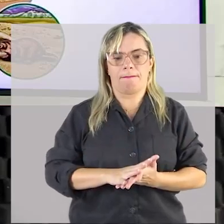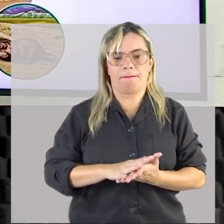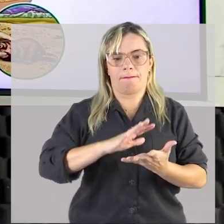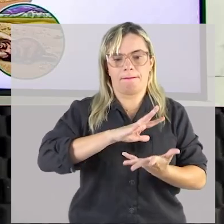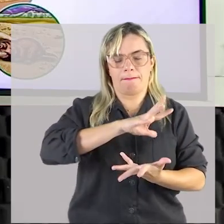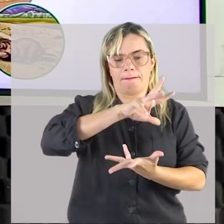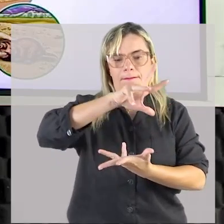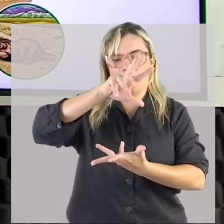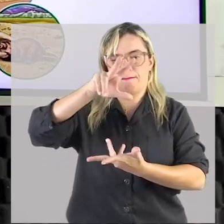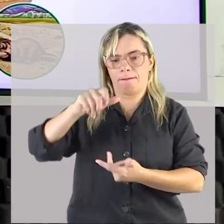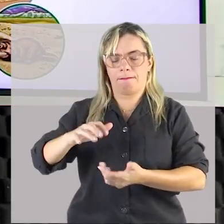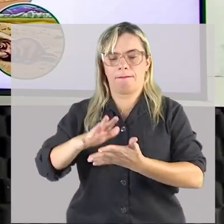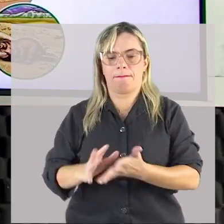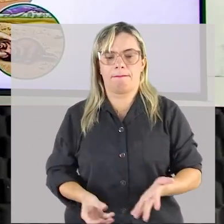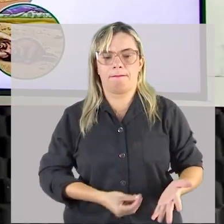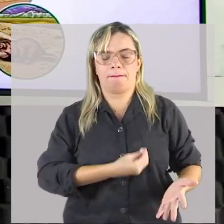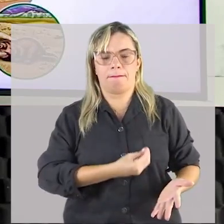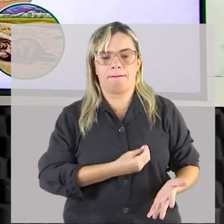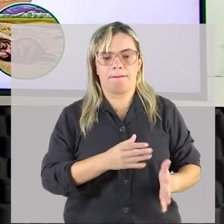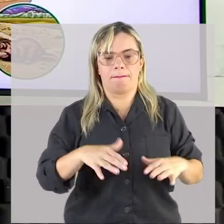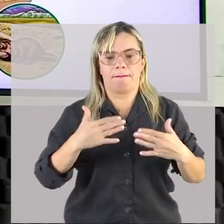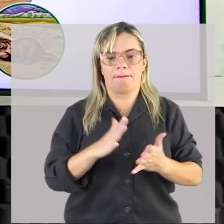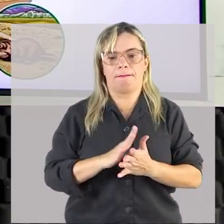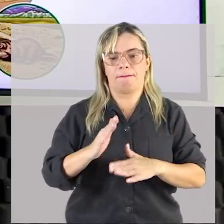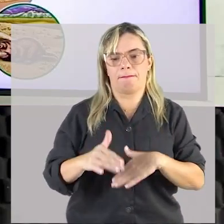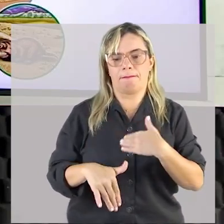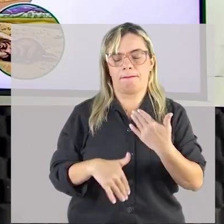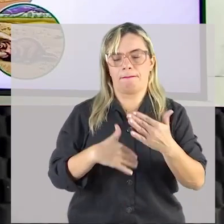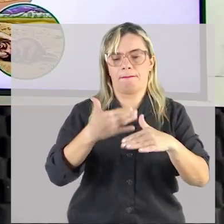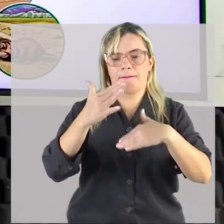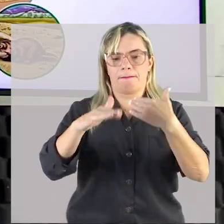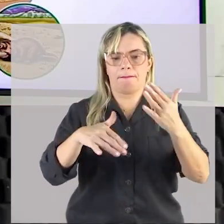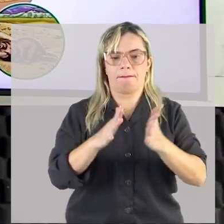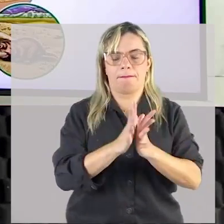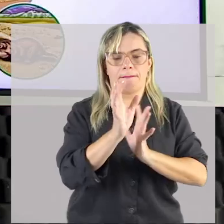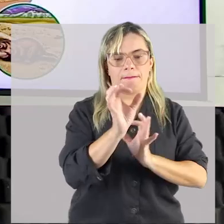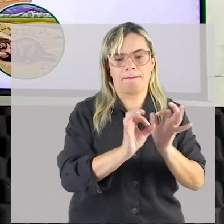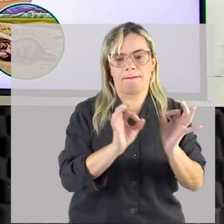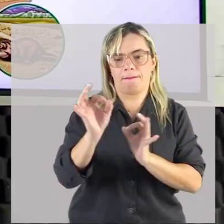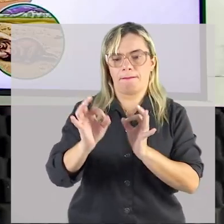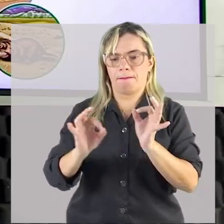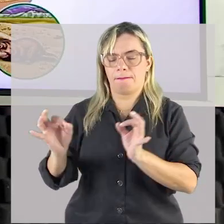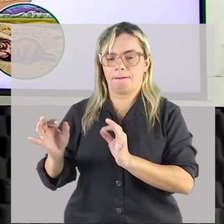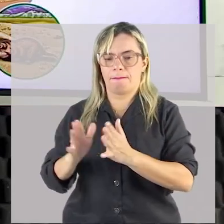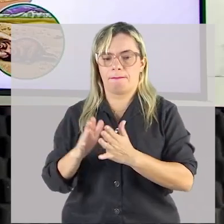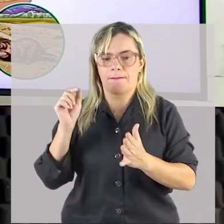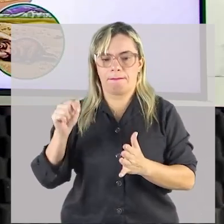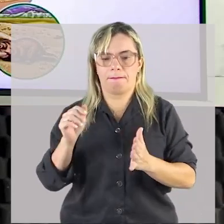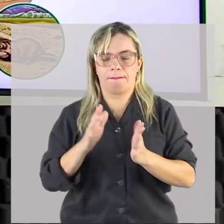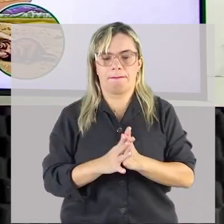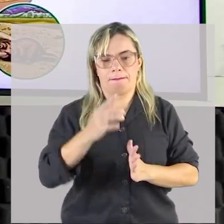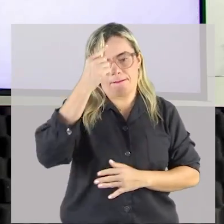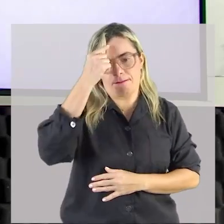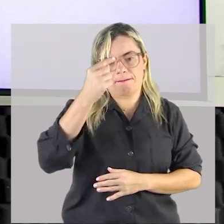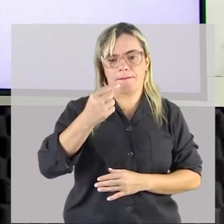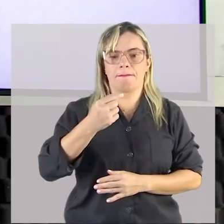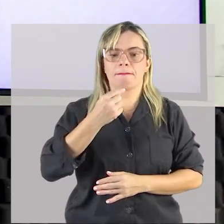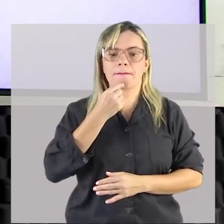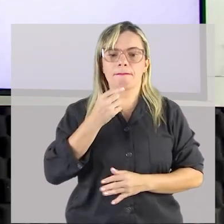a biosfera, né? Então, a gente está aqui numa crescente, tá? Observada nessas